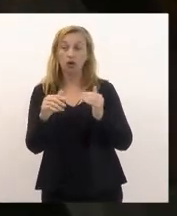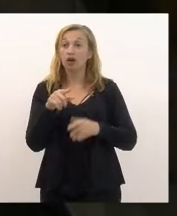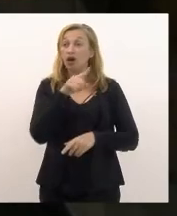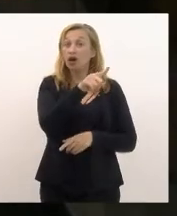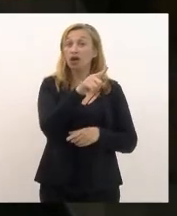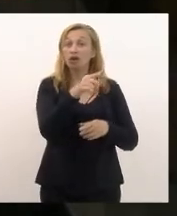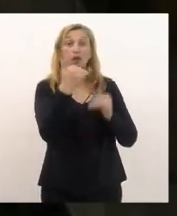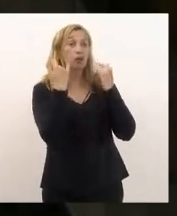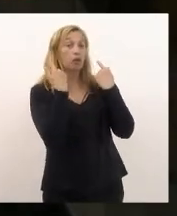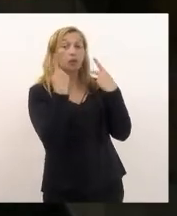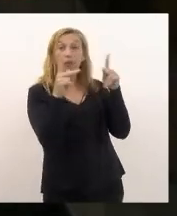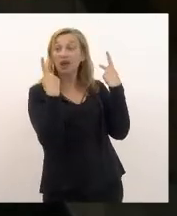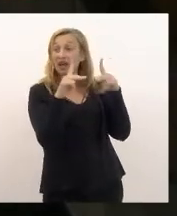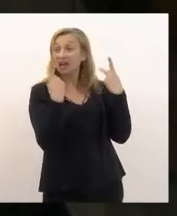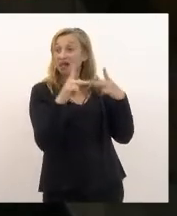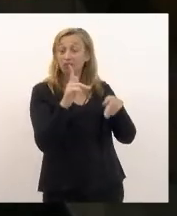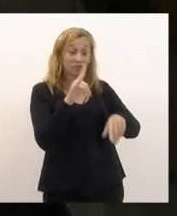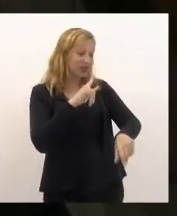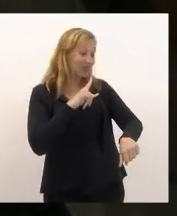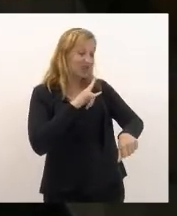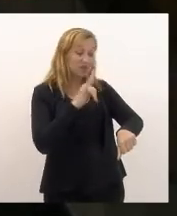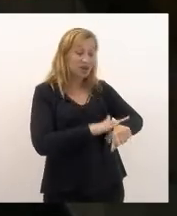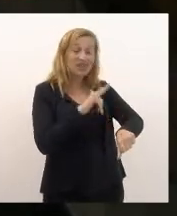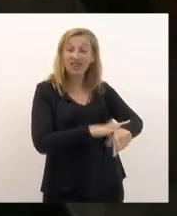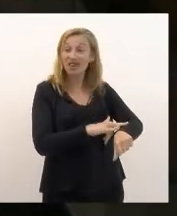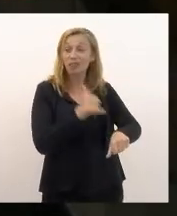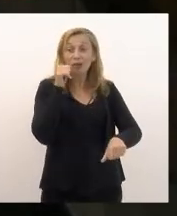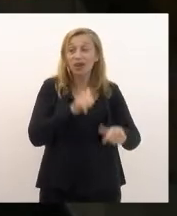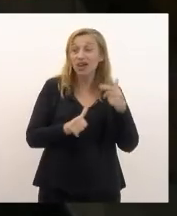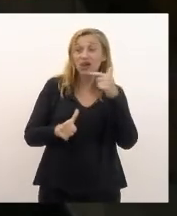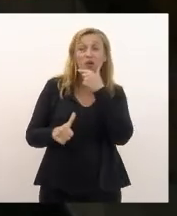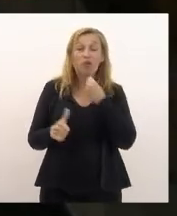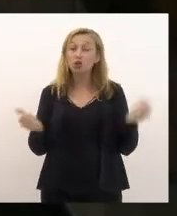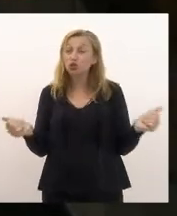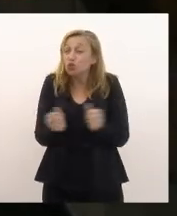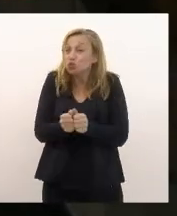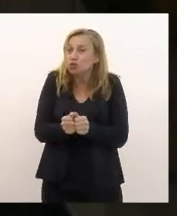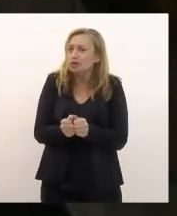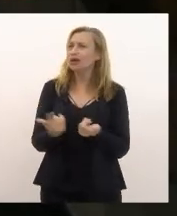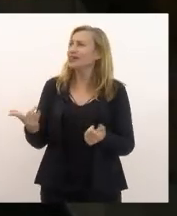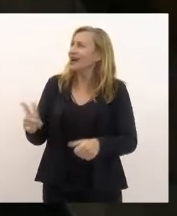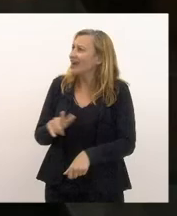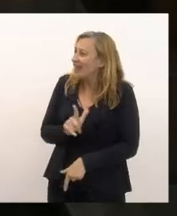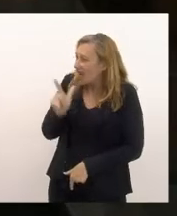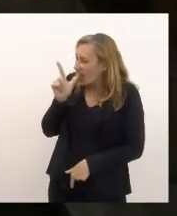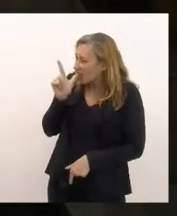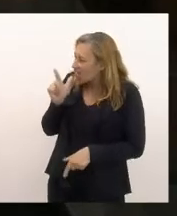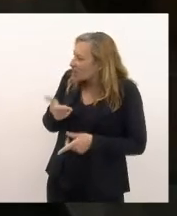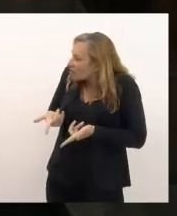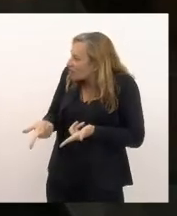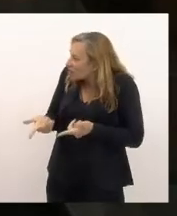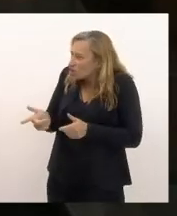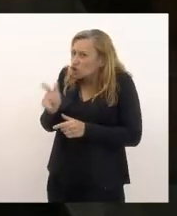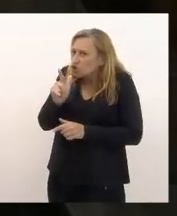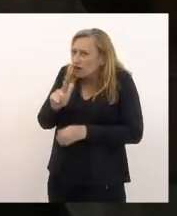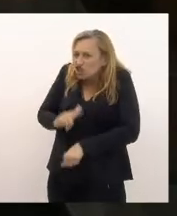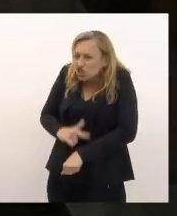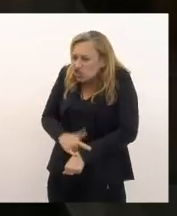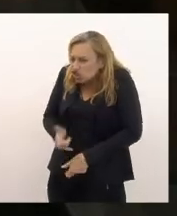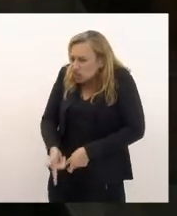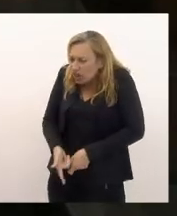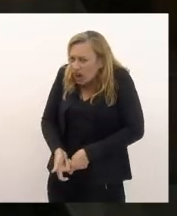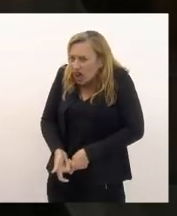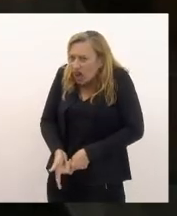estão pregando banheiro unissex. Dá para entender isso? Será que eles urinam no trem, no metrô e